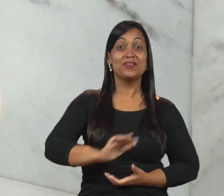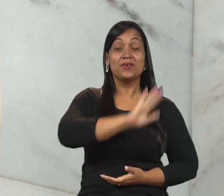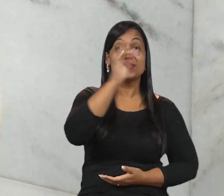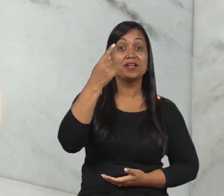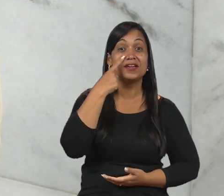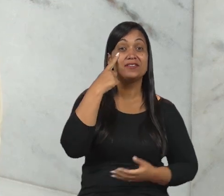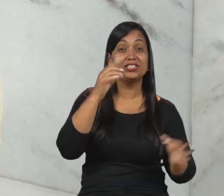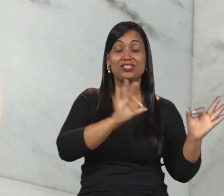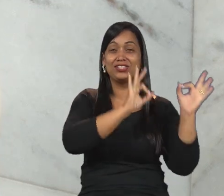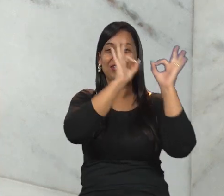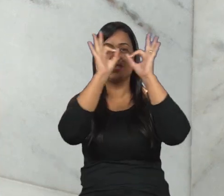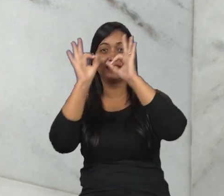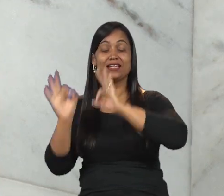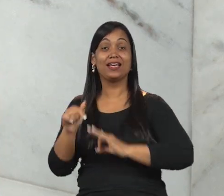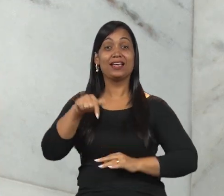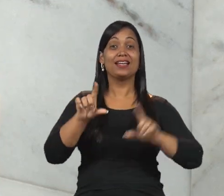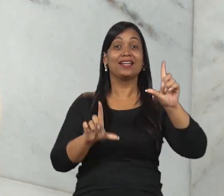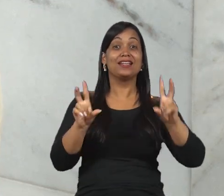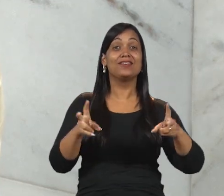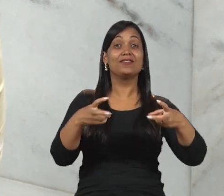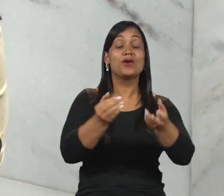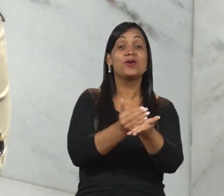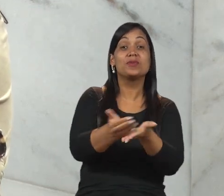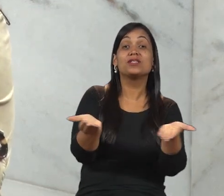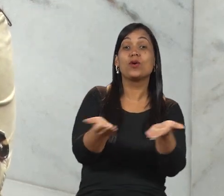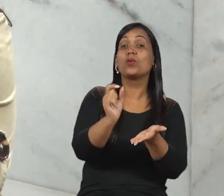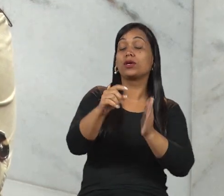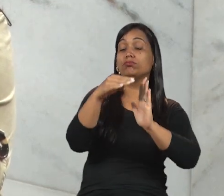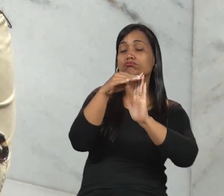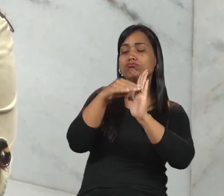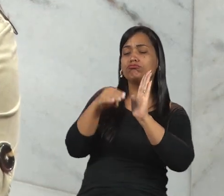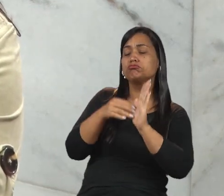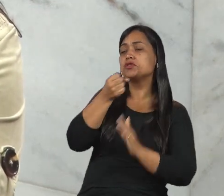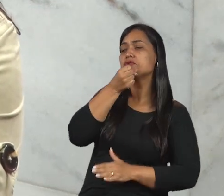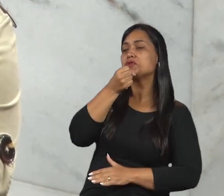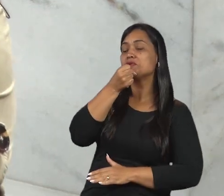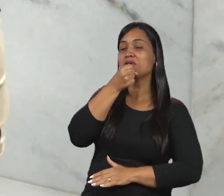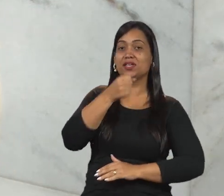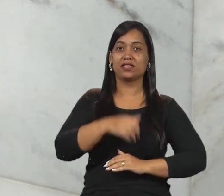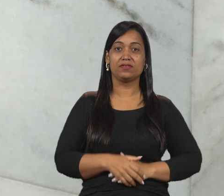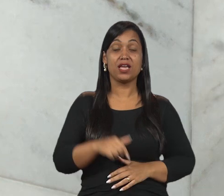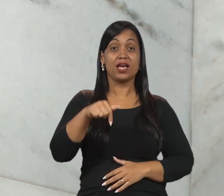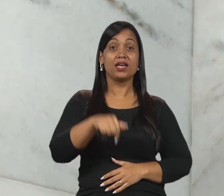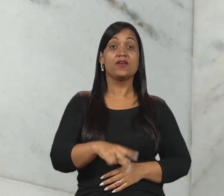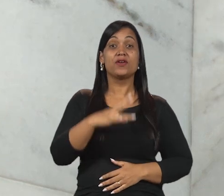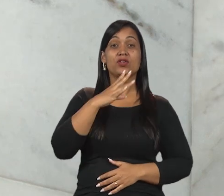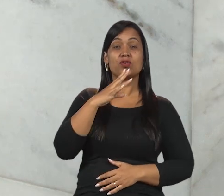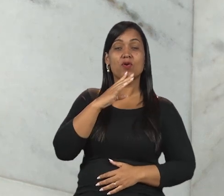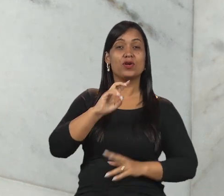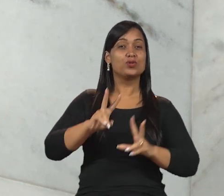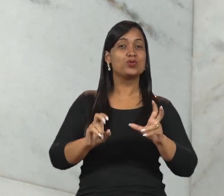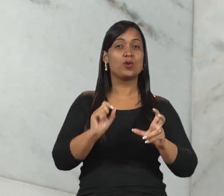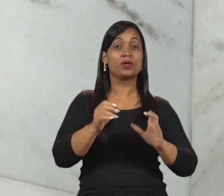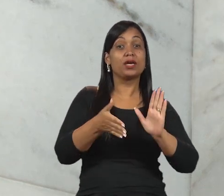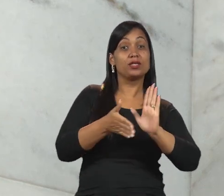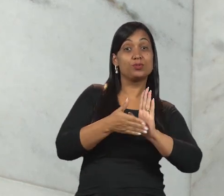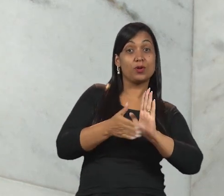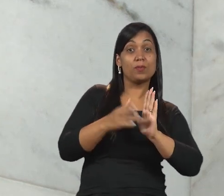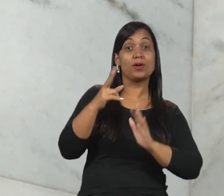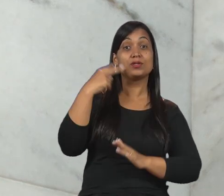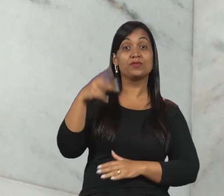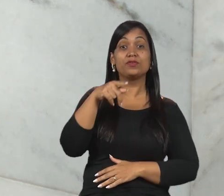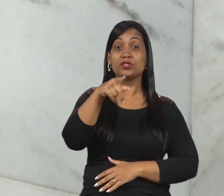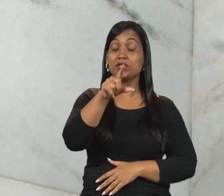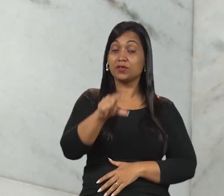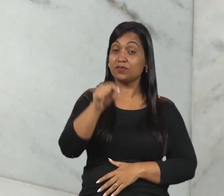Olá, você que nos acompanha aqui pela TV Câmara, começa agora o programa Questão de Ordem. Aqui você conhece um pouco mais sobre as propostas do vereador